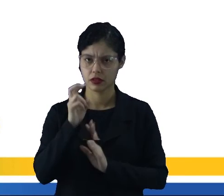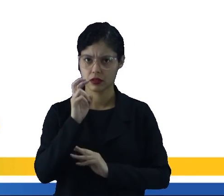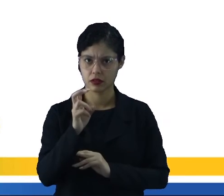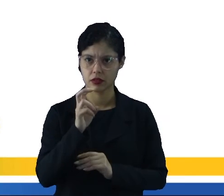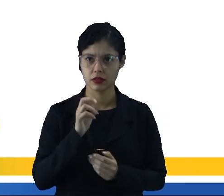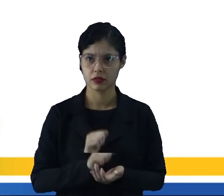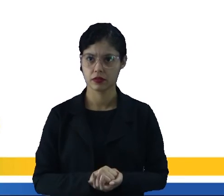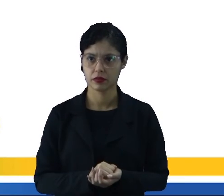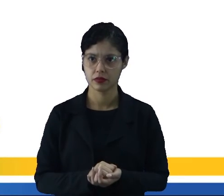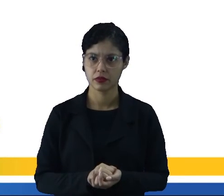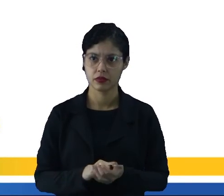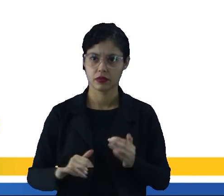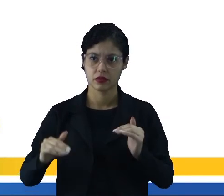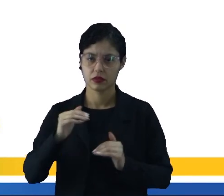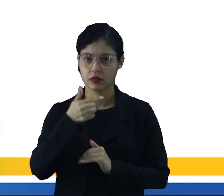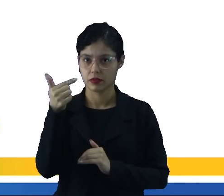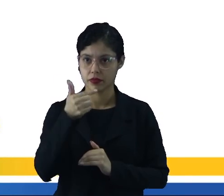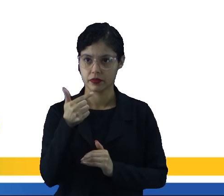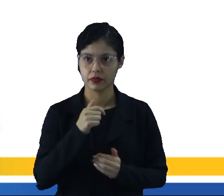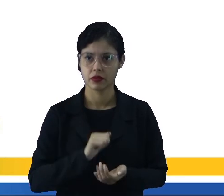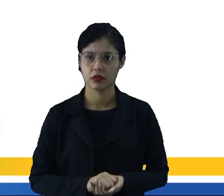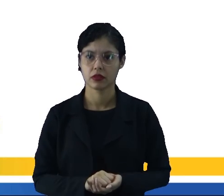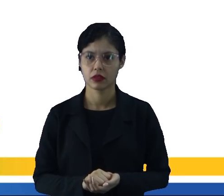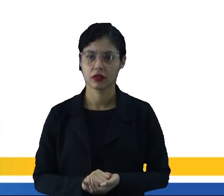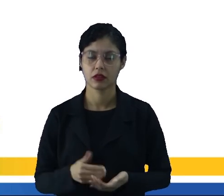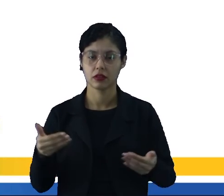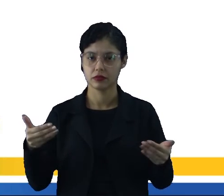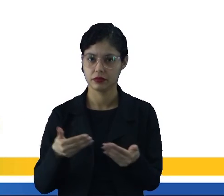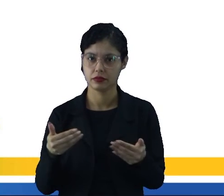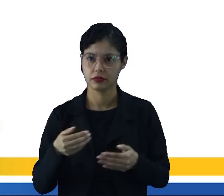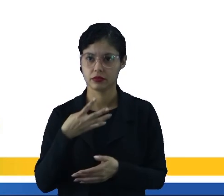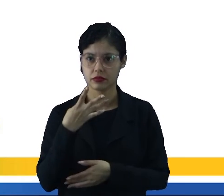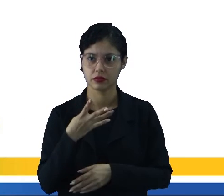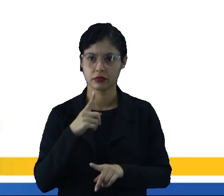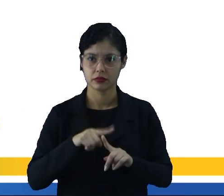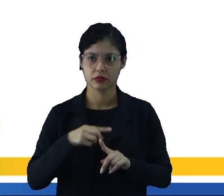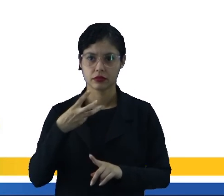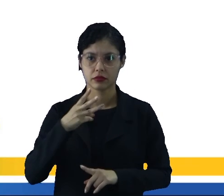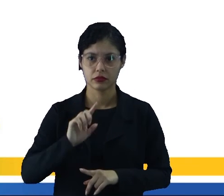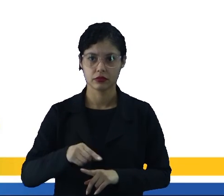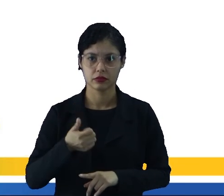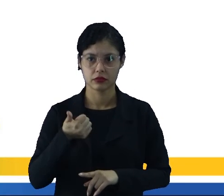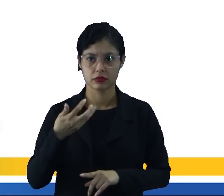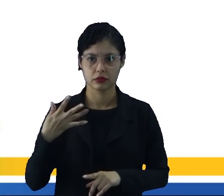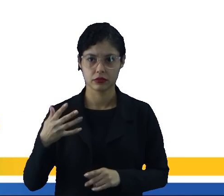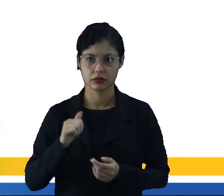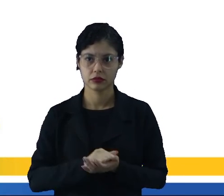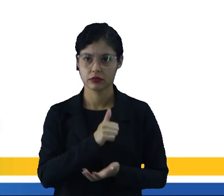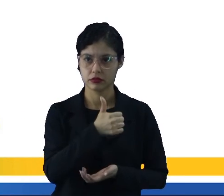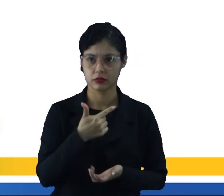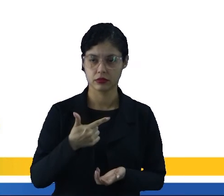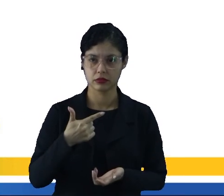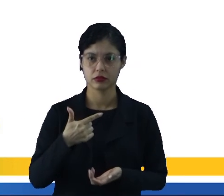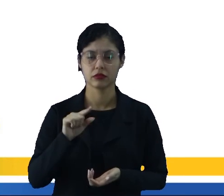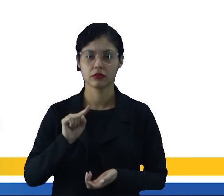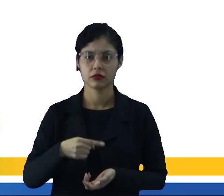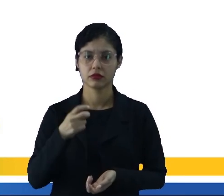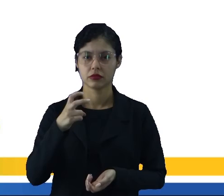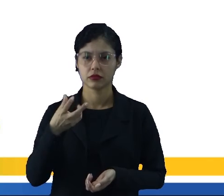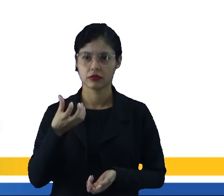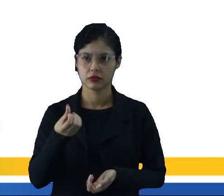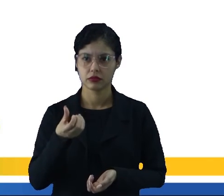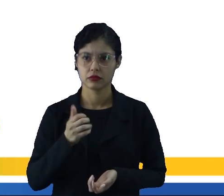5 então eu vou pegar 5 e elevar ao quadrado agora quatro vezes 3,14 é 12,56